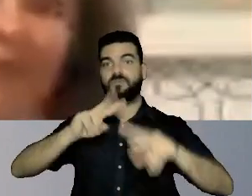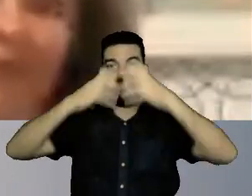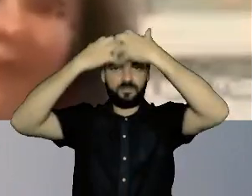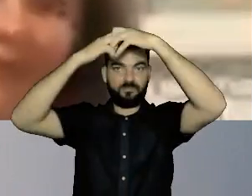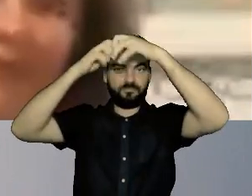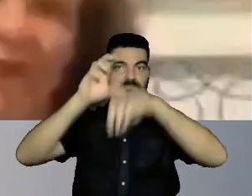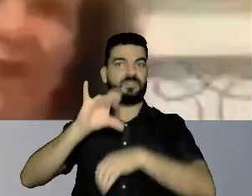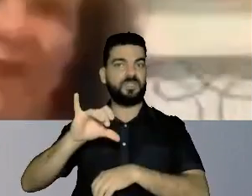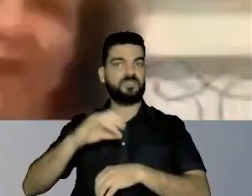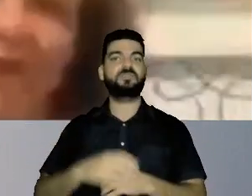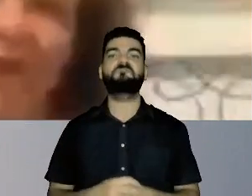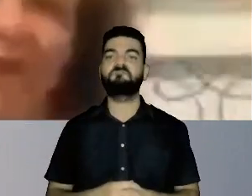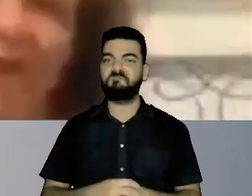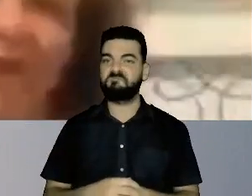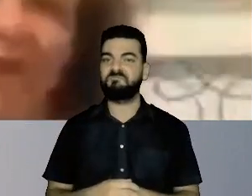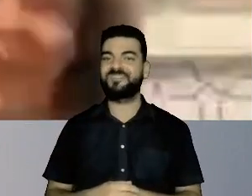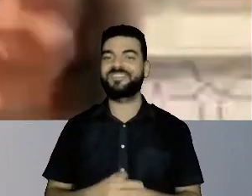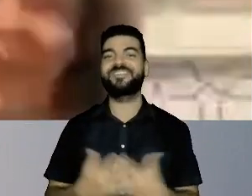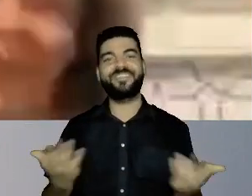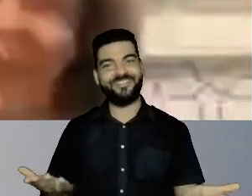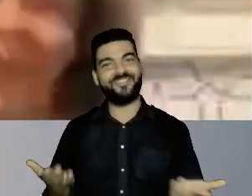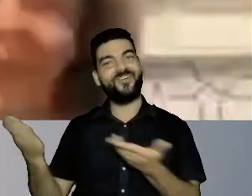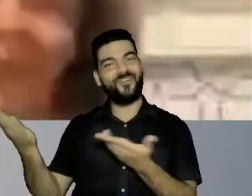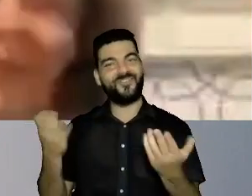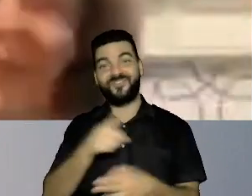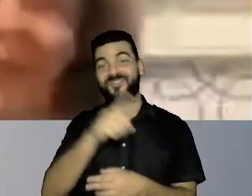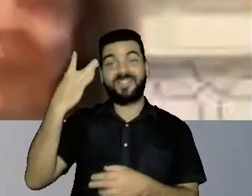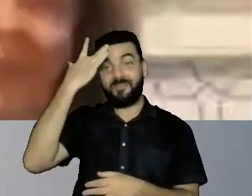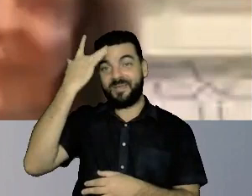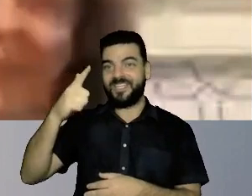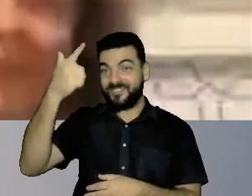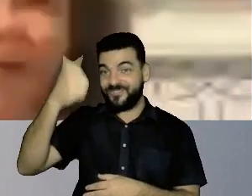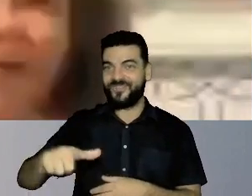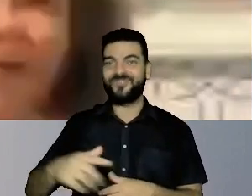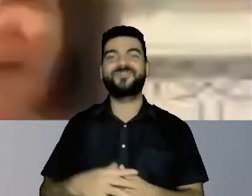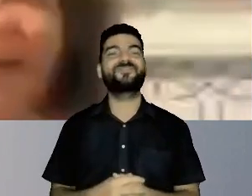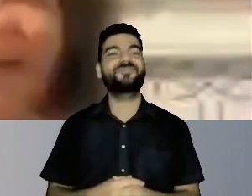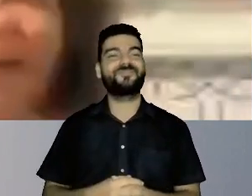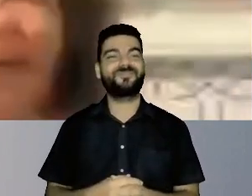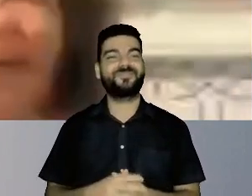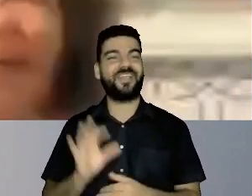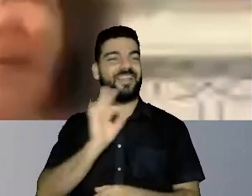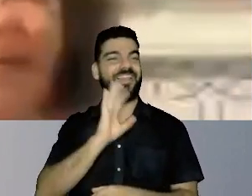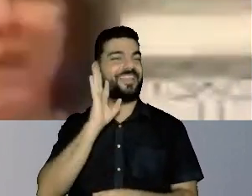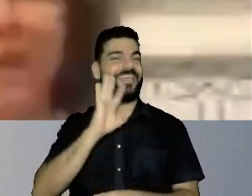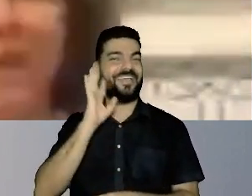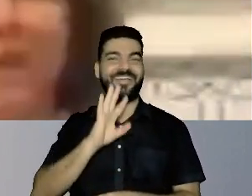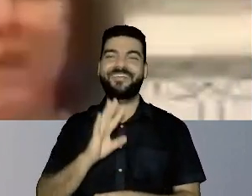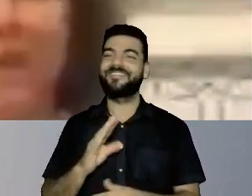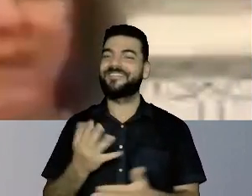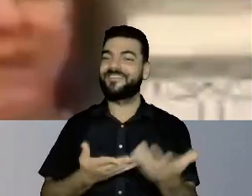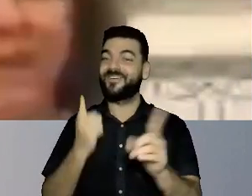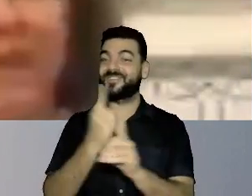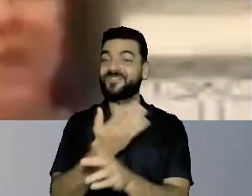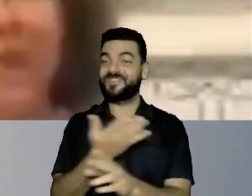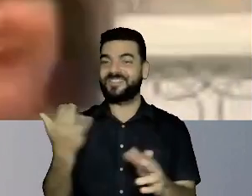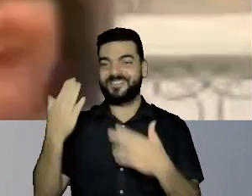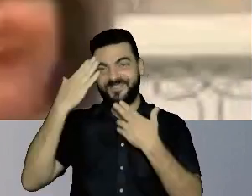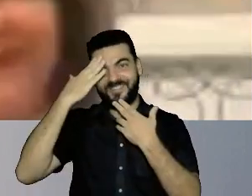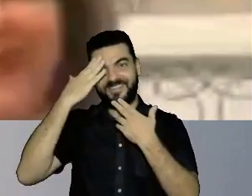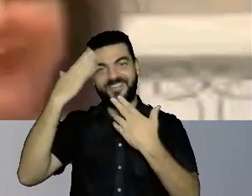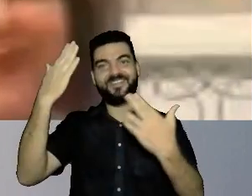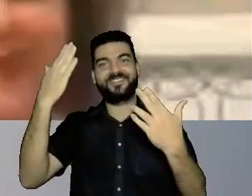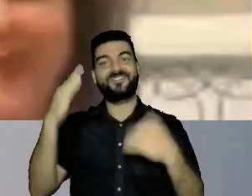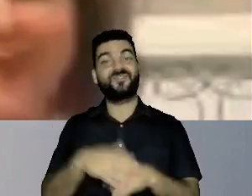Camila Campanhã, né? Falando do tema decisão e gênero sob a ótica da neurociência. Então, nós